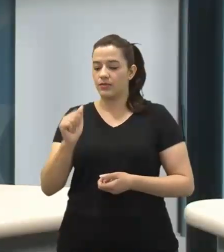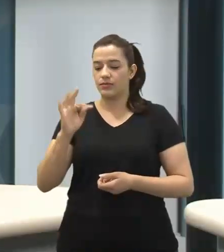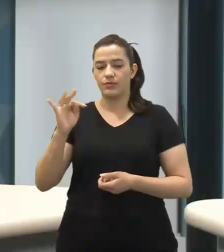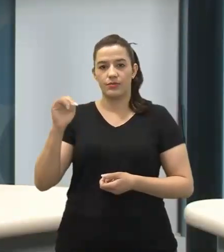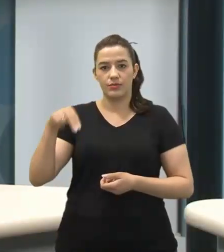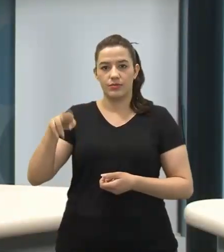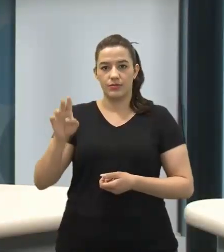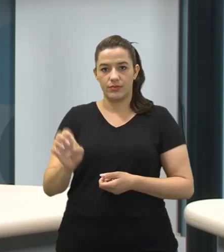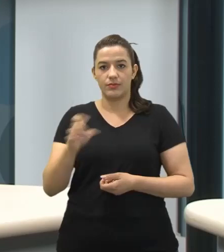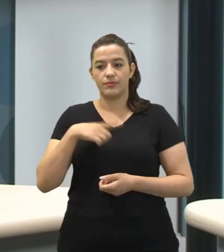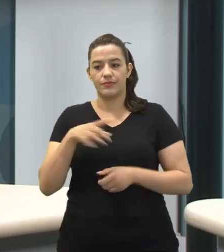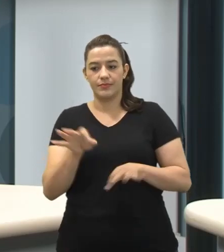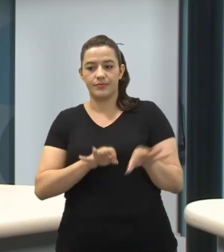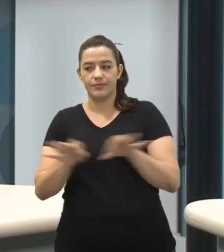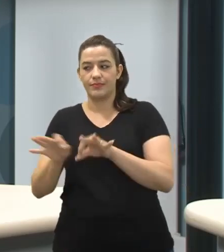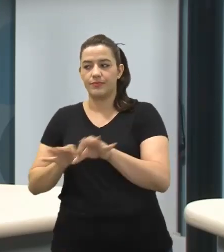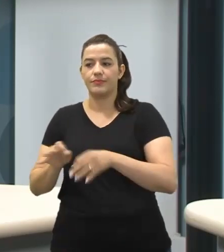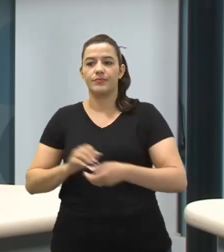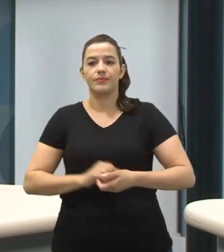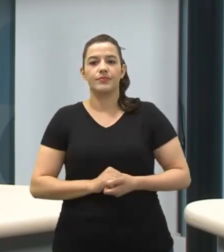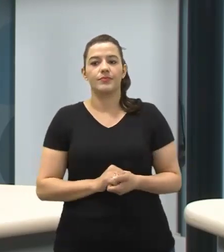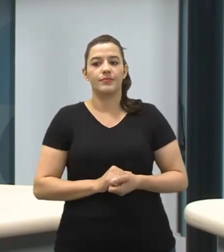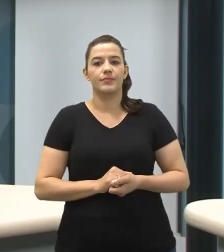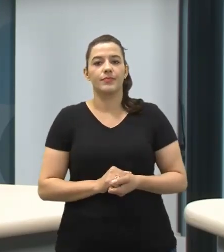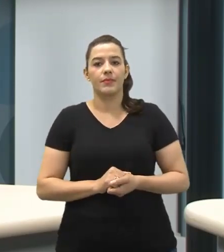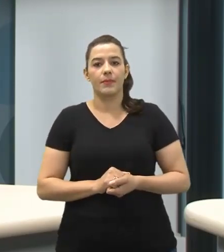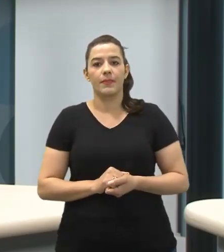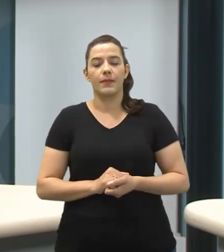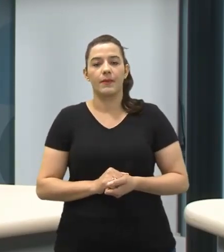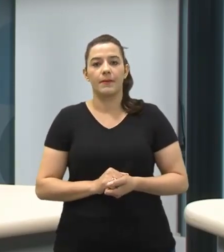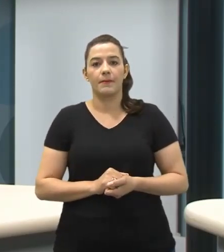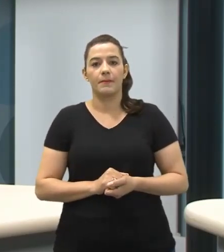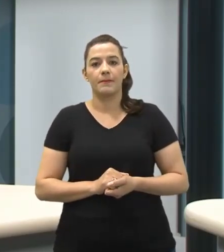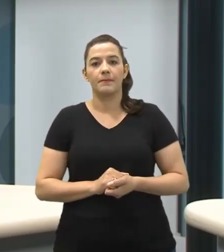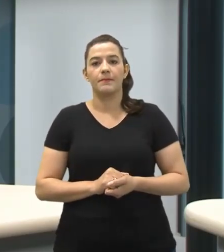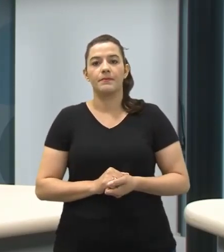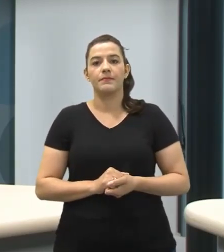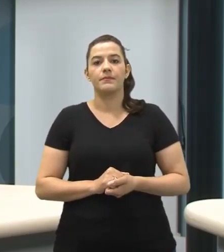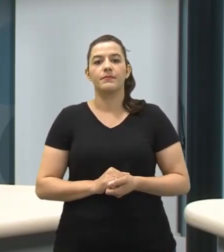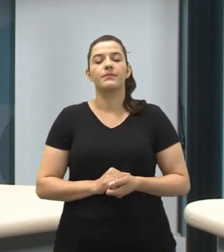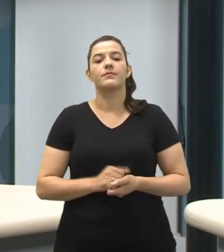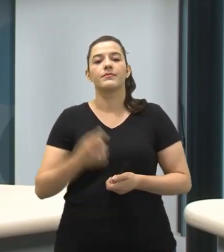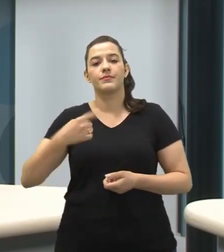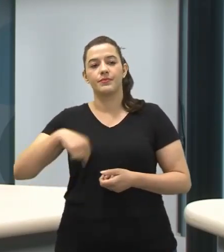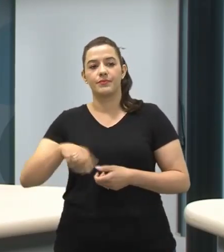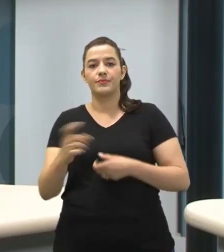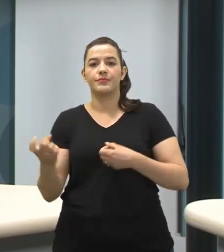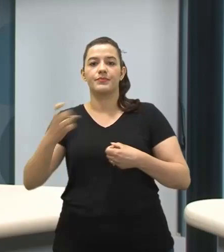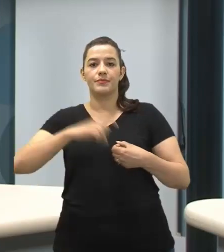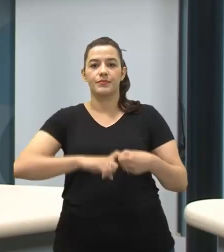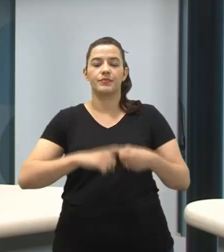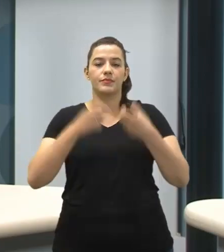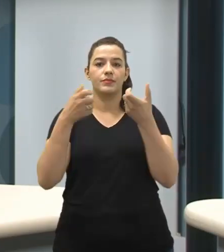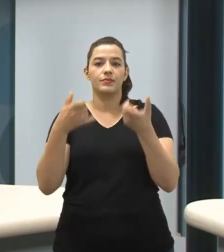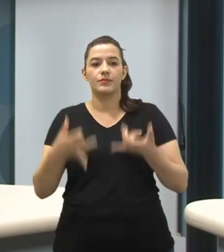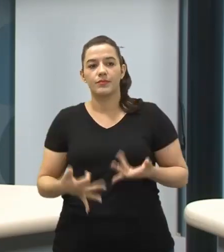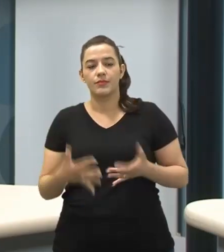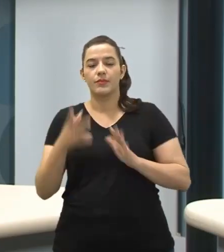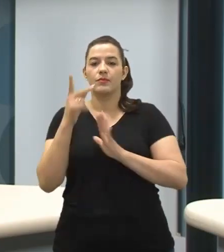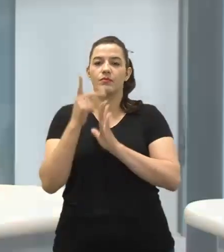Tatiane é então falando a gente vai retomar agora as datas do